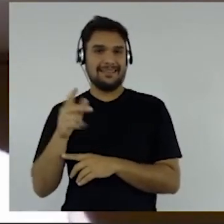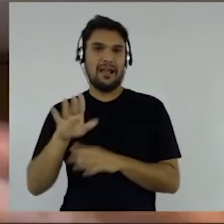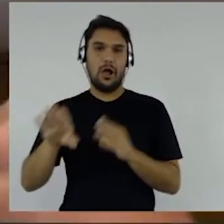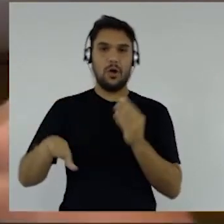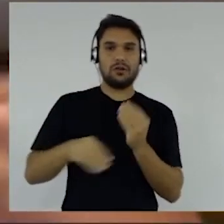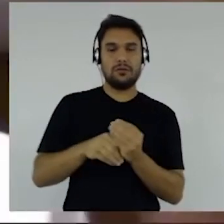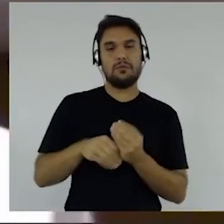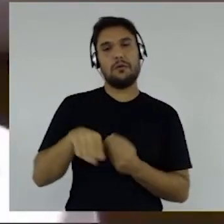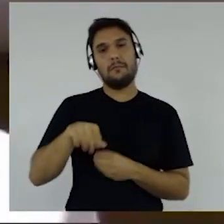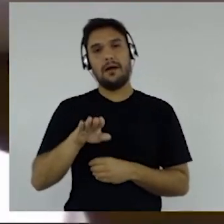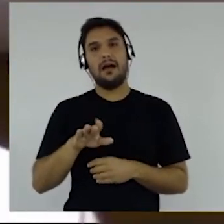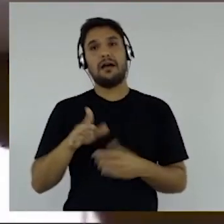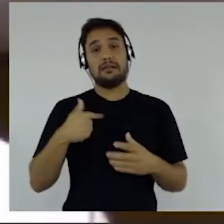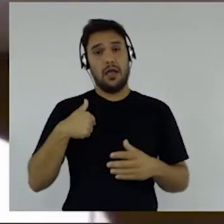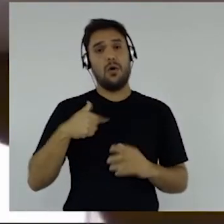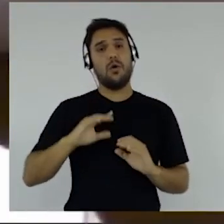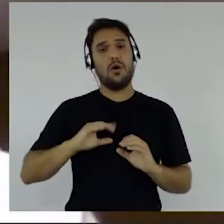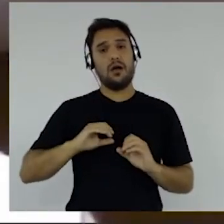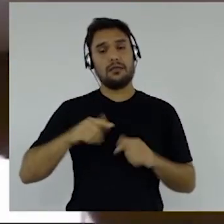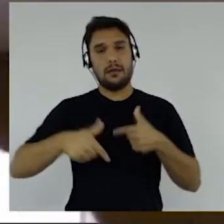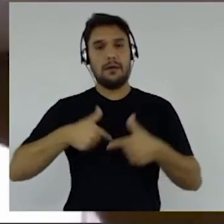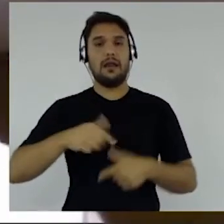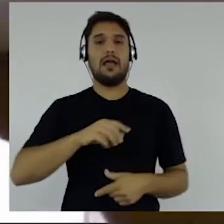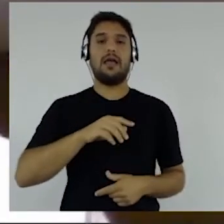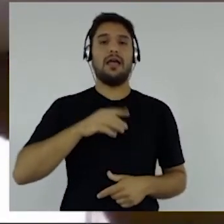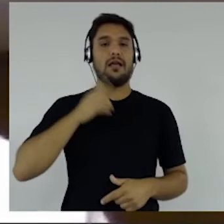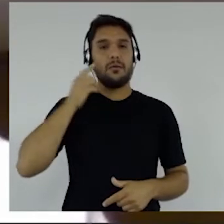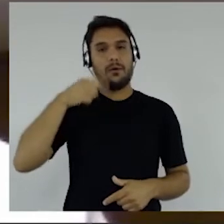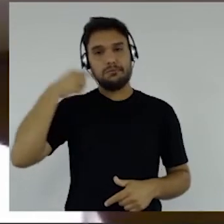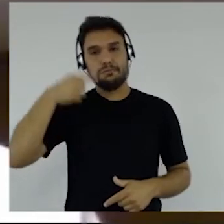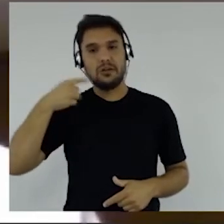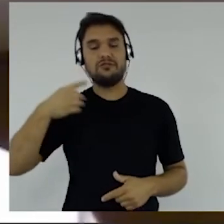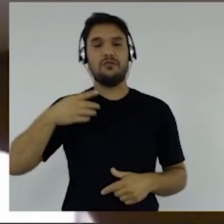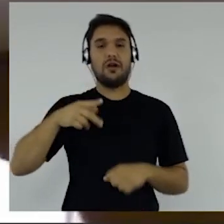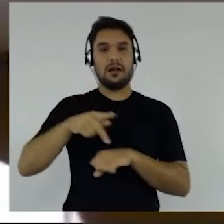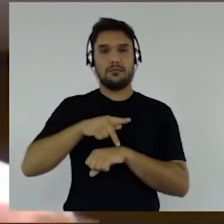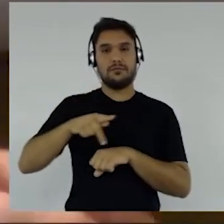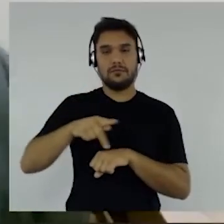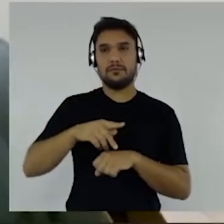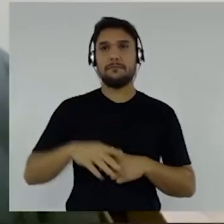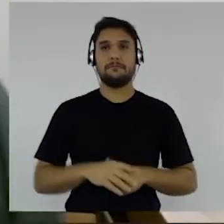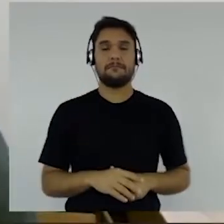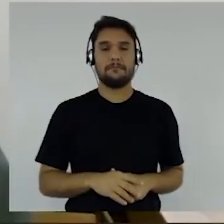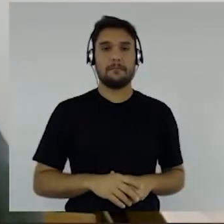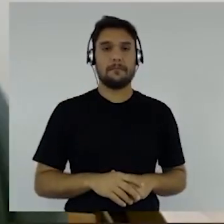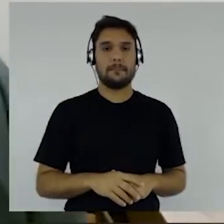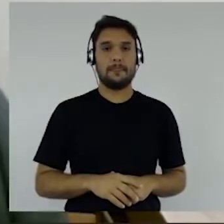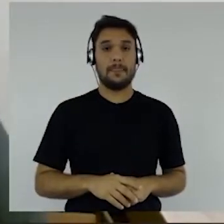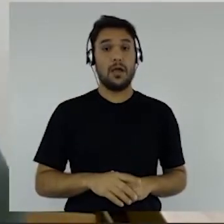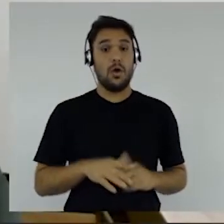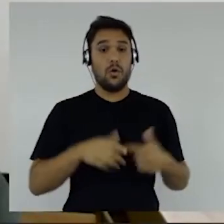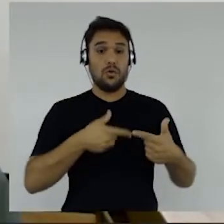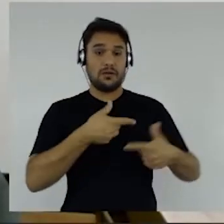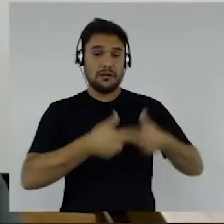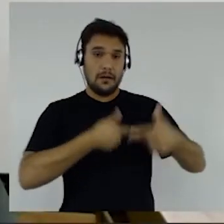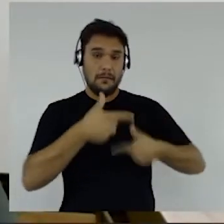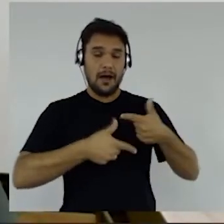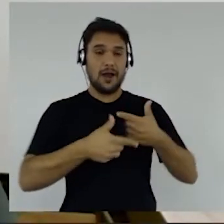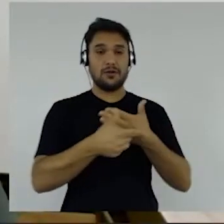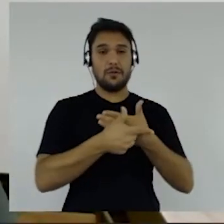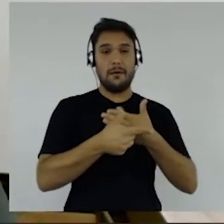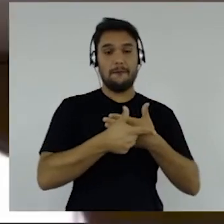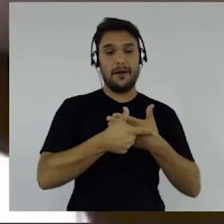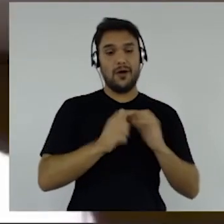contribuir muito mais, eu fui defensor público da União durante 3 anos e meio com muito orgulho. 2 minutos, professor. O exercício do papel